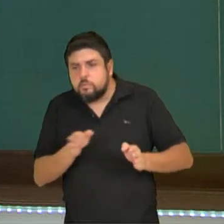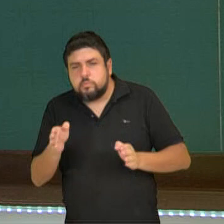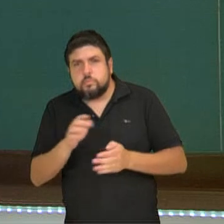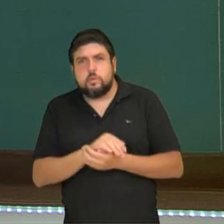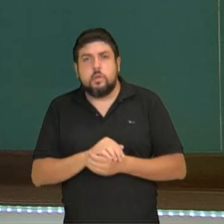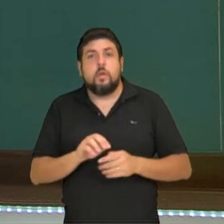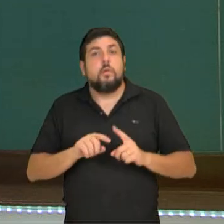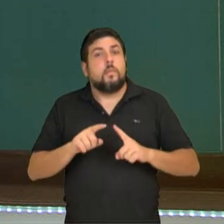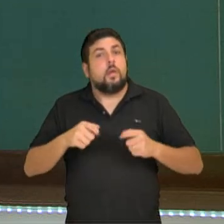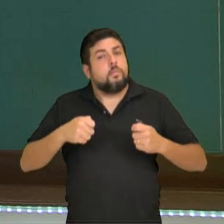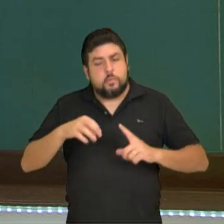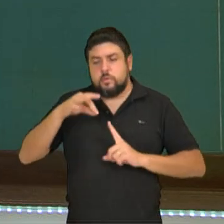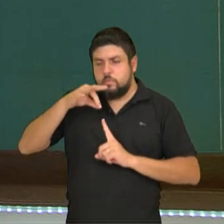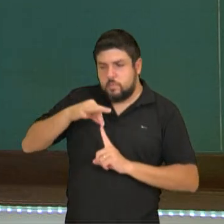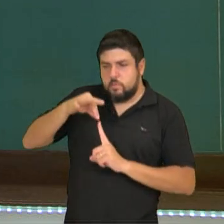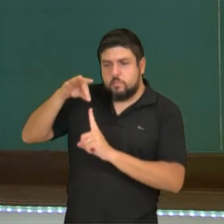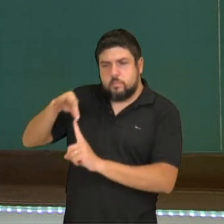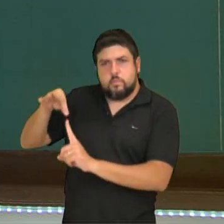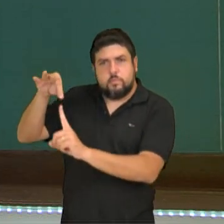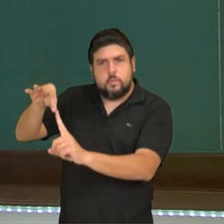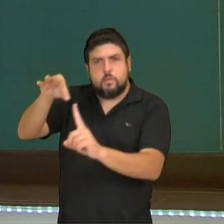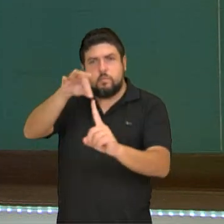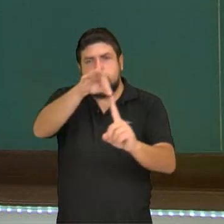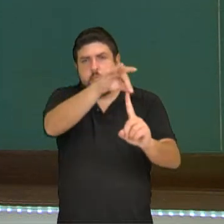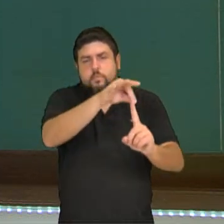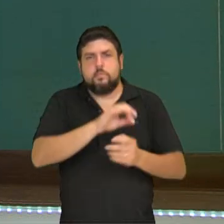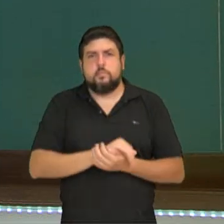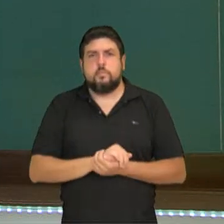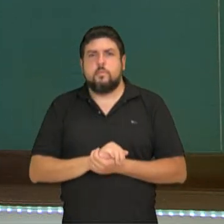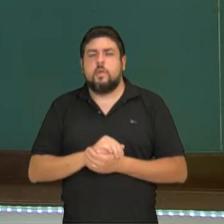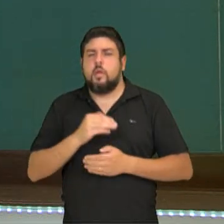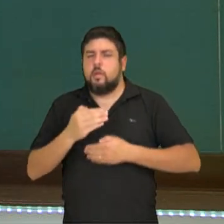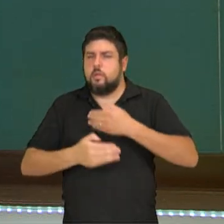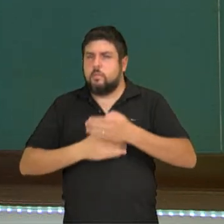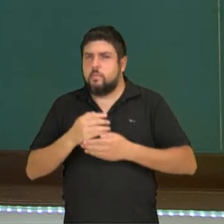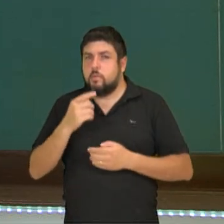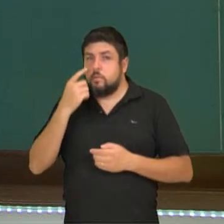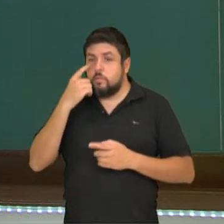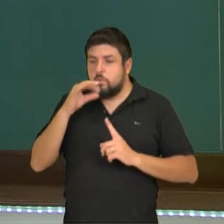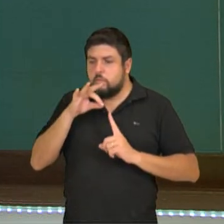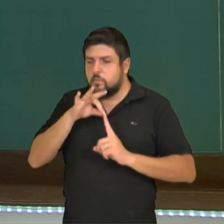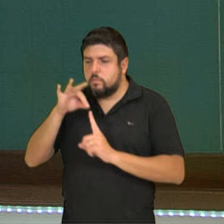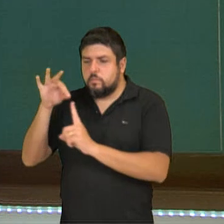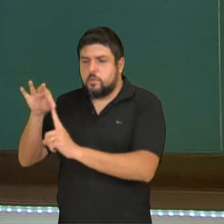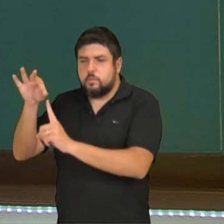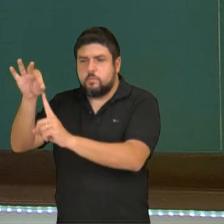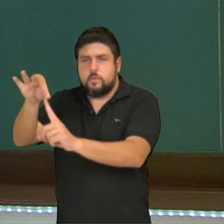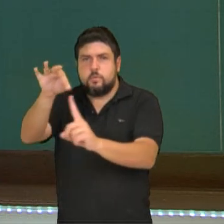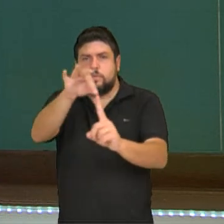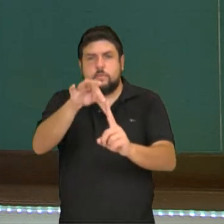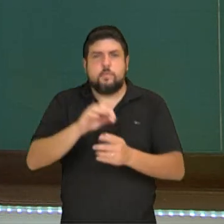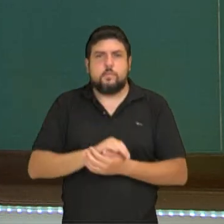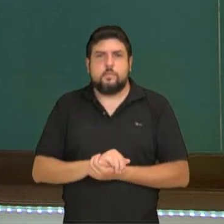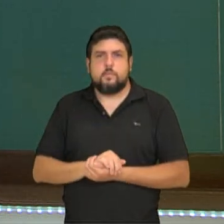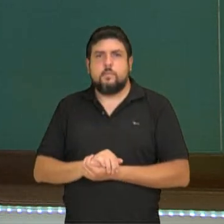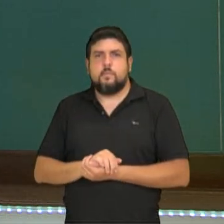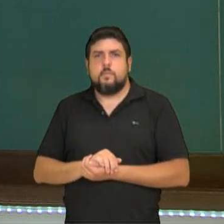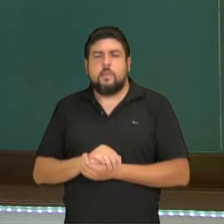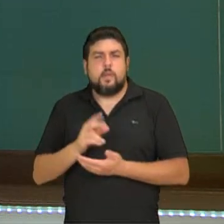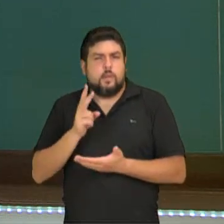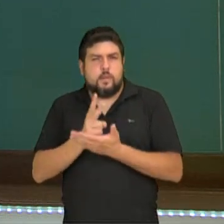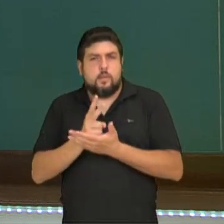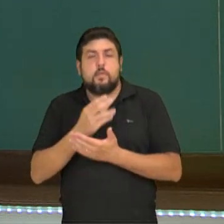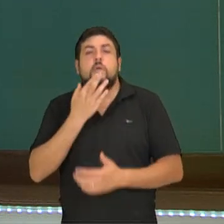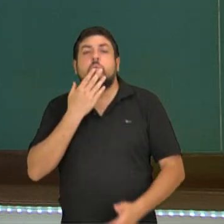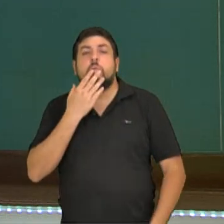passar por todos os pontos de controle. A gente vai ver sobre os pontos de controle, mas já adiantando, vocês vão ver sempre laranja e